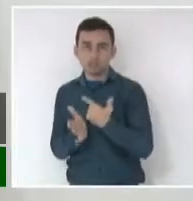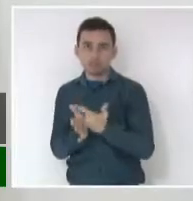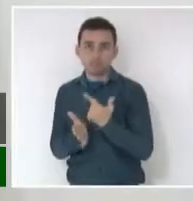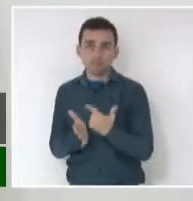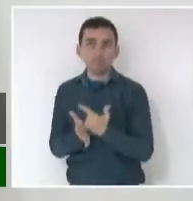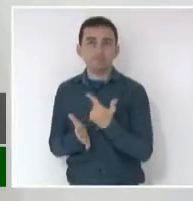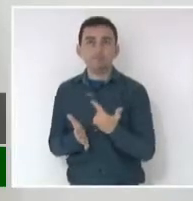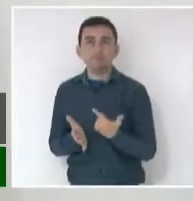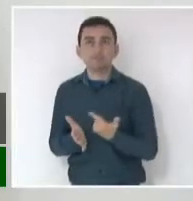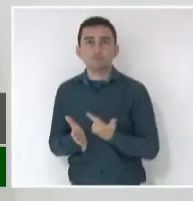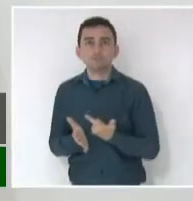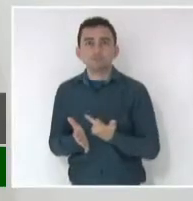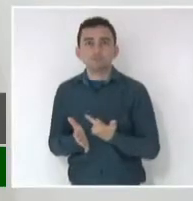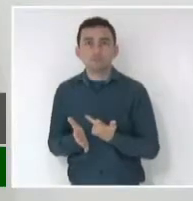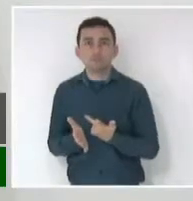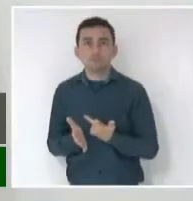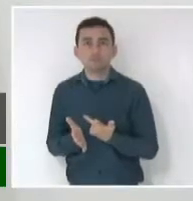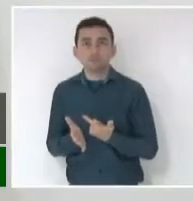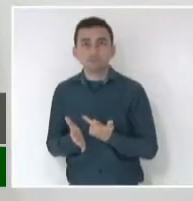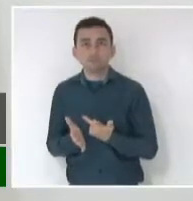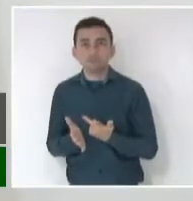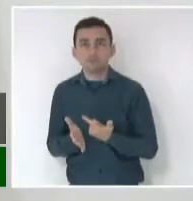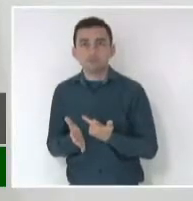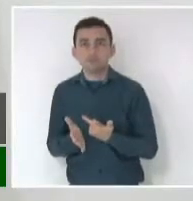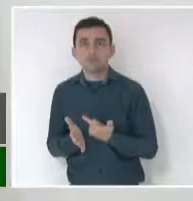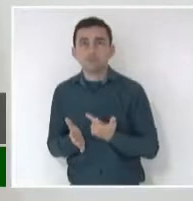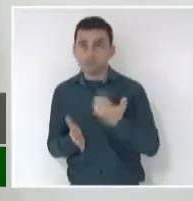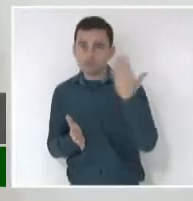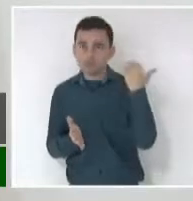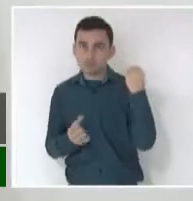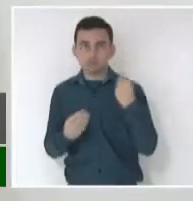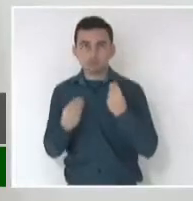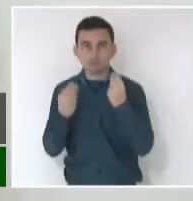que se deixou